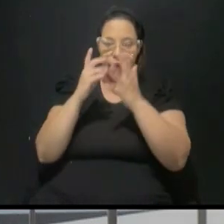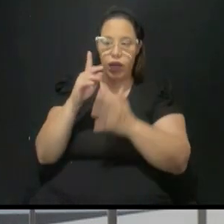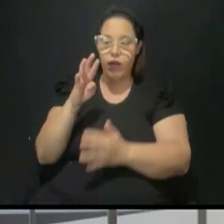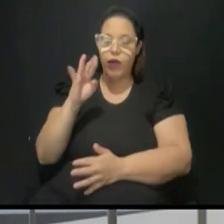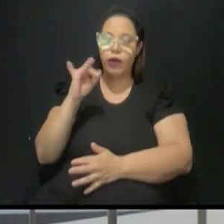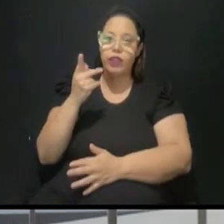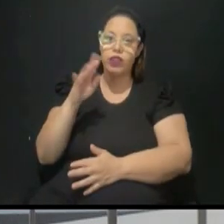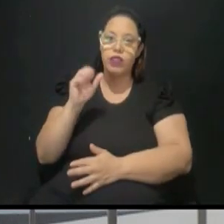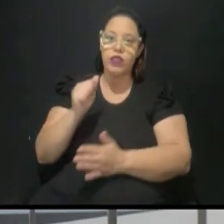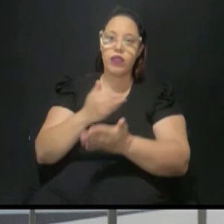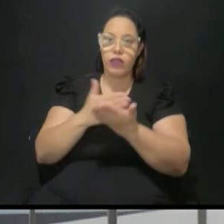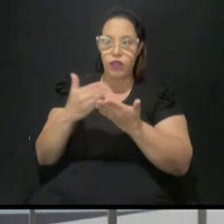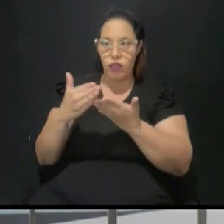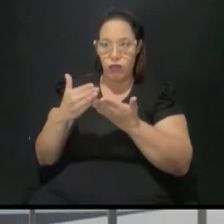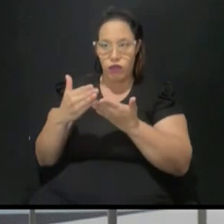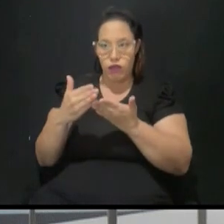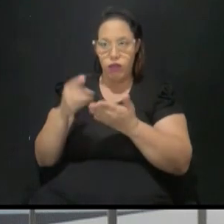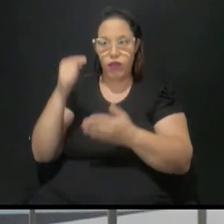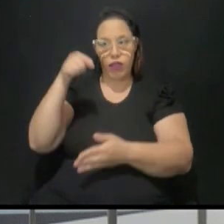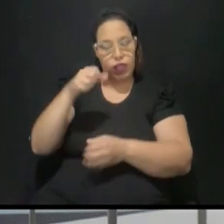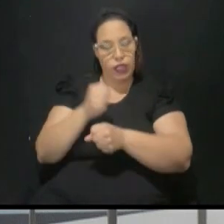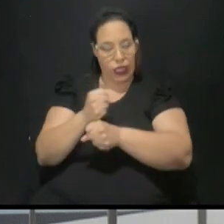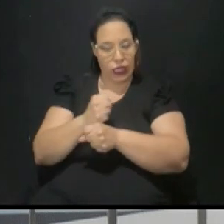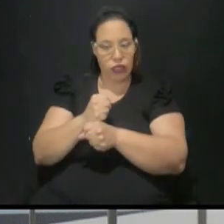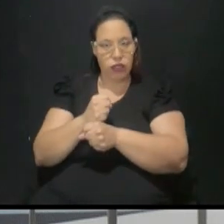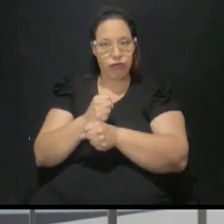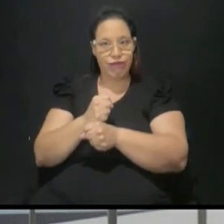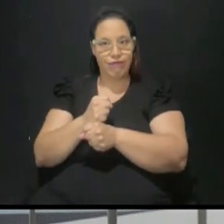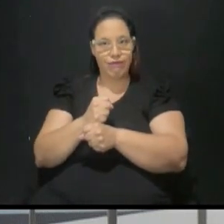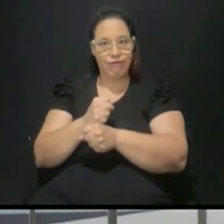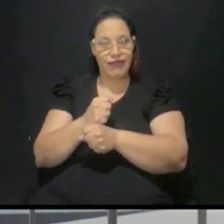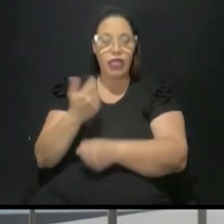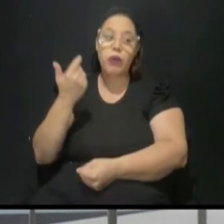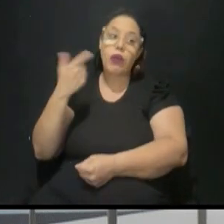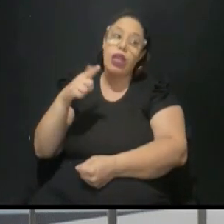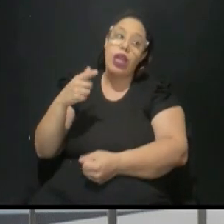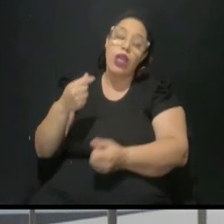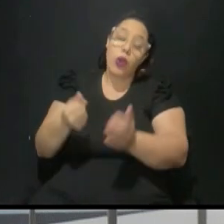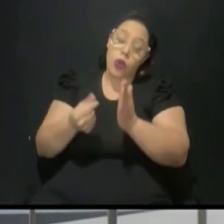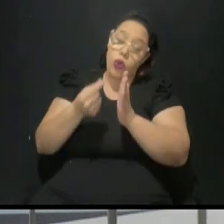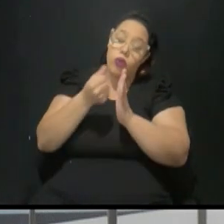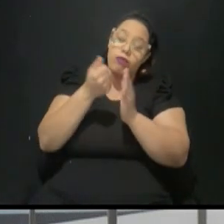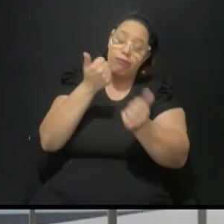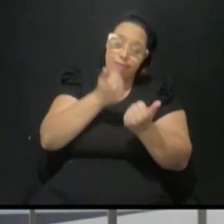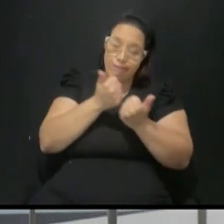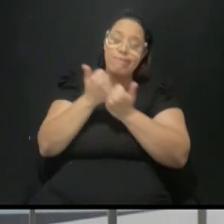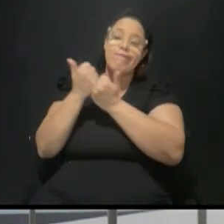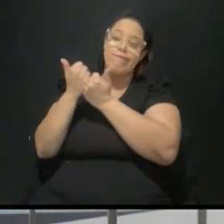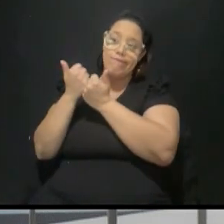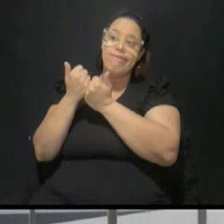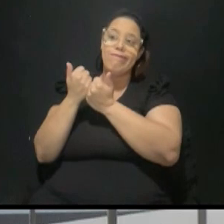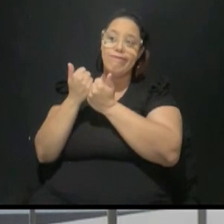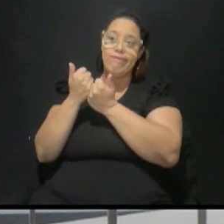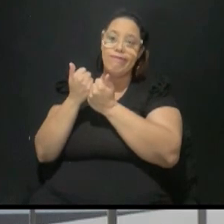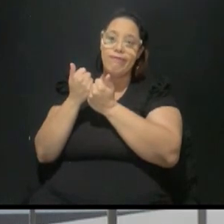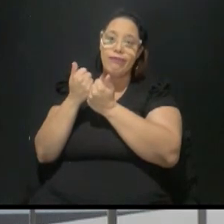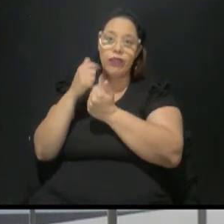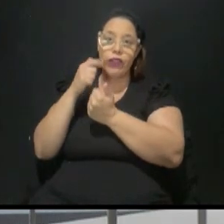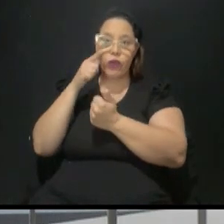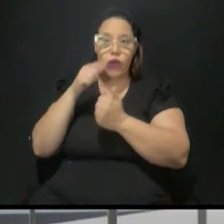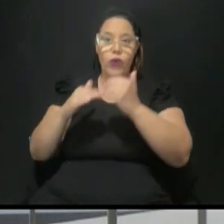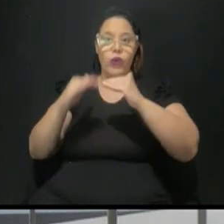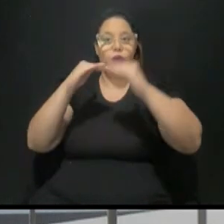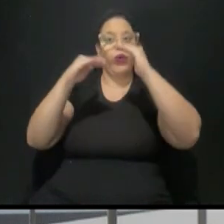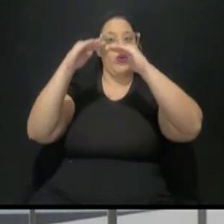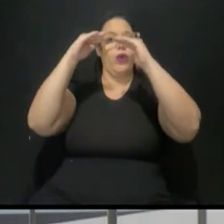ela nesse ano. Então a gente ainda está sem um apoio financeiro para que a gente possa desenvolver ela e dar um